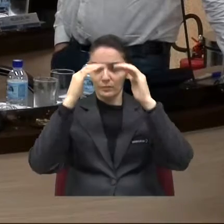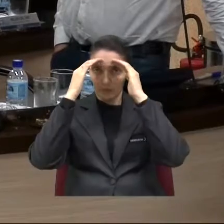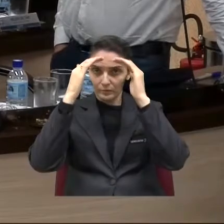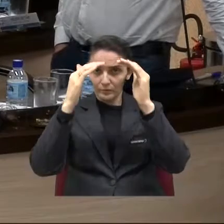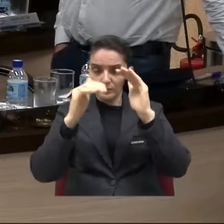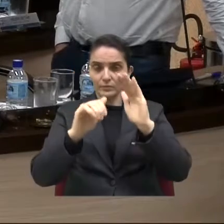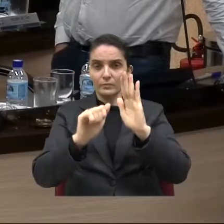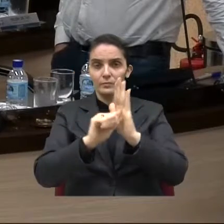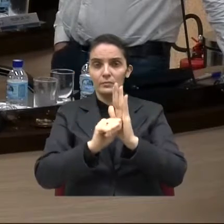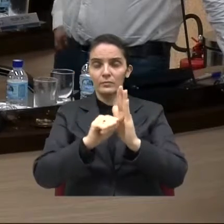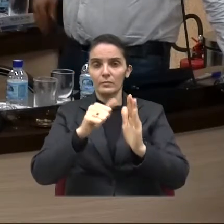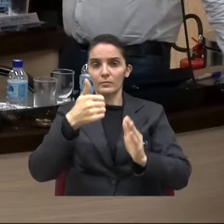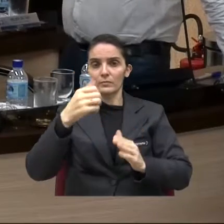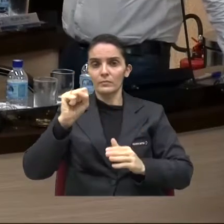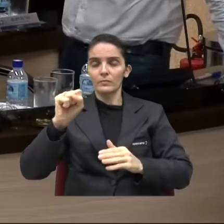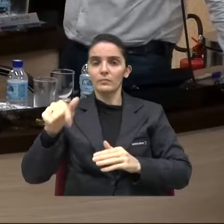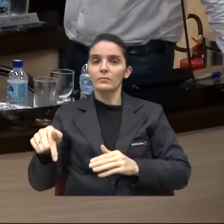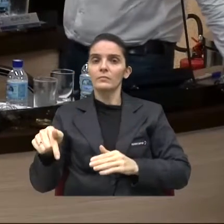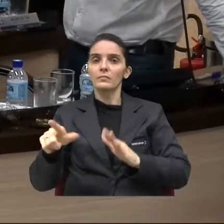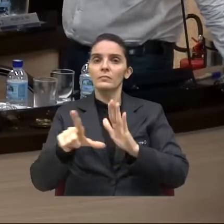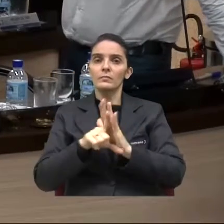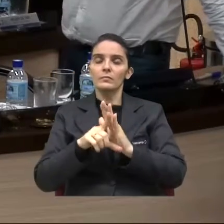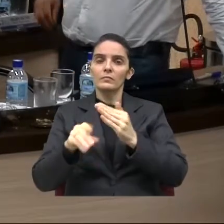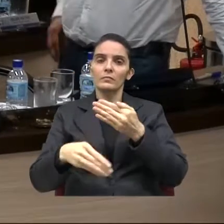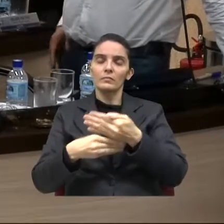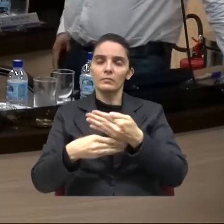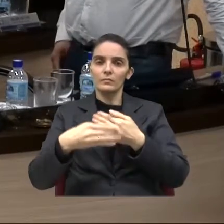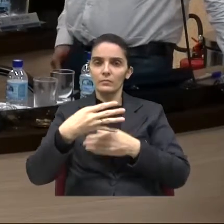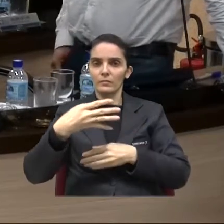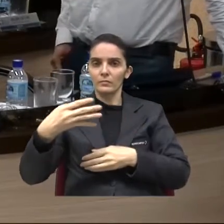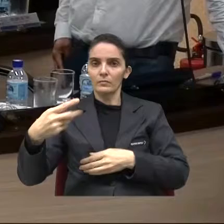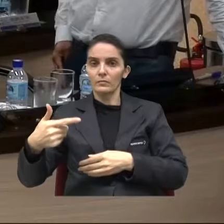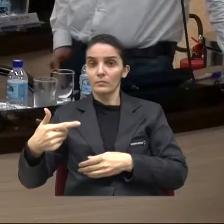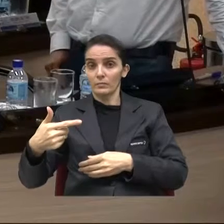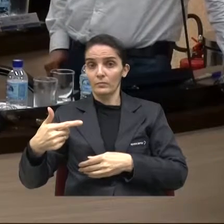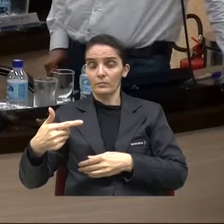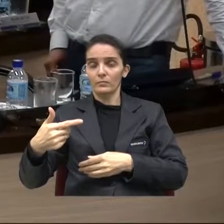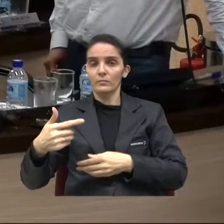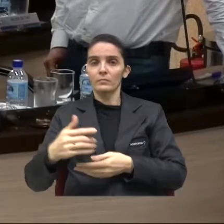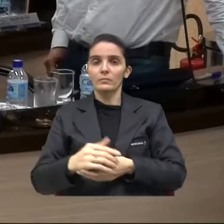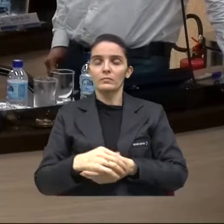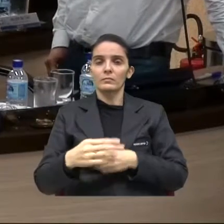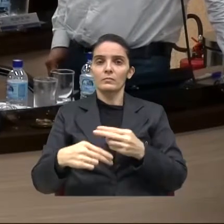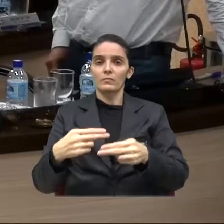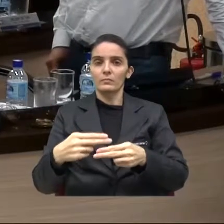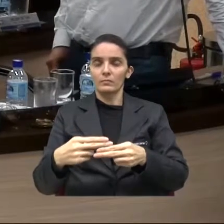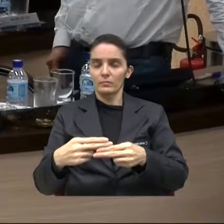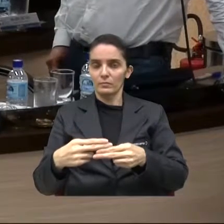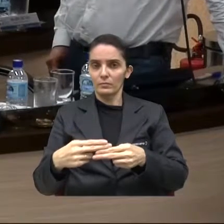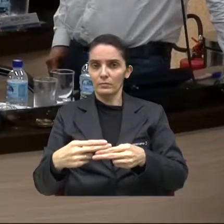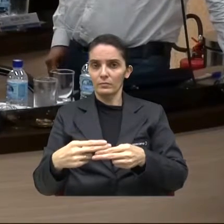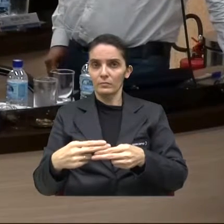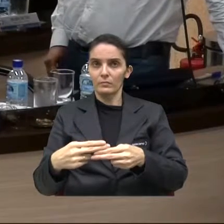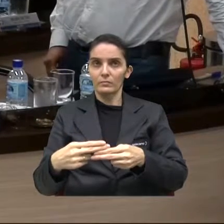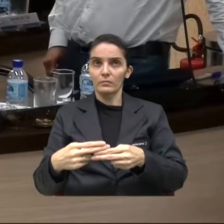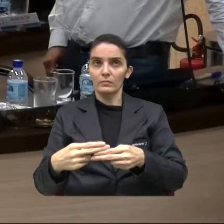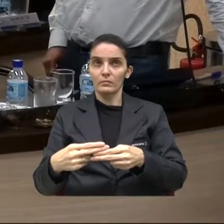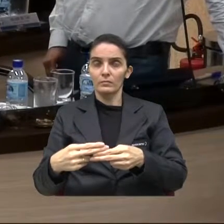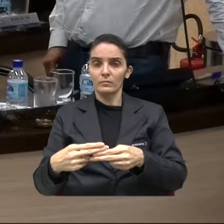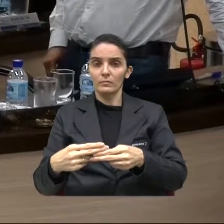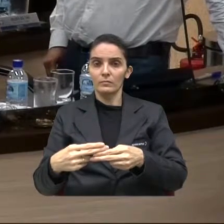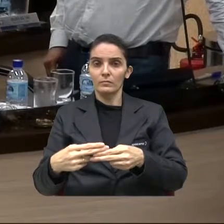artigo 187 da Lei Complementar 442. Então, uma das situações que me deu um pouco